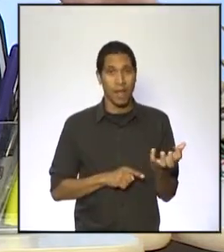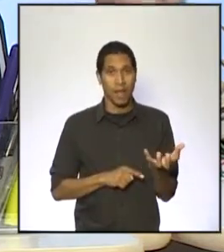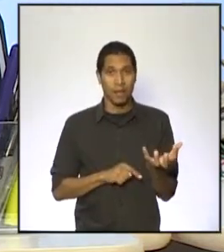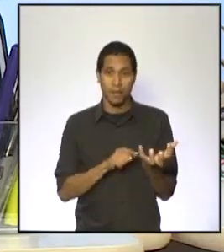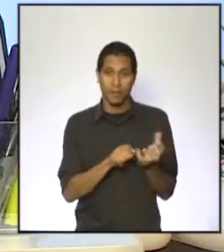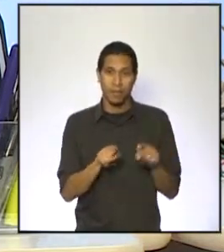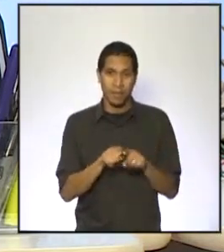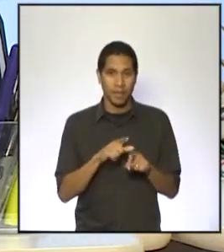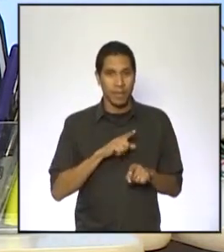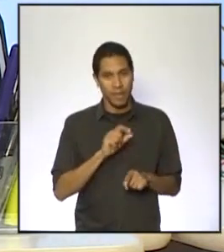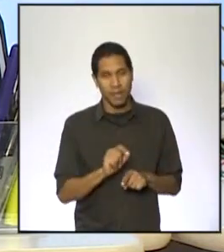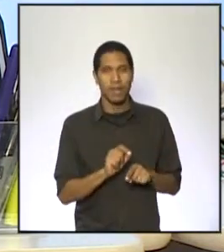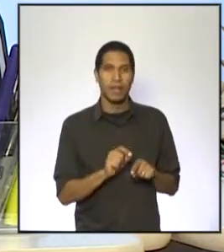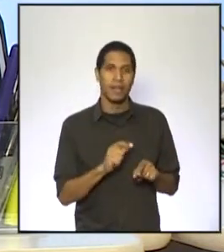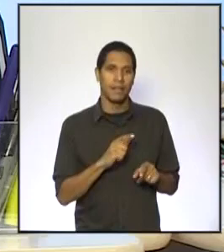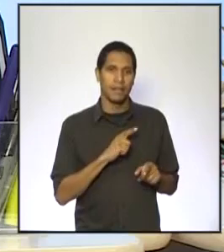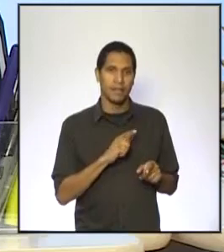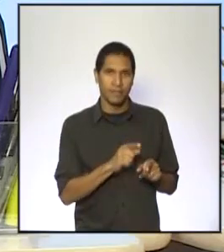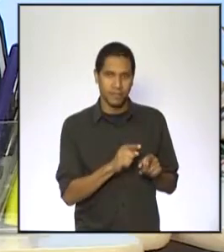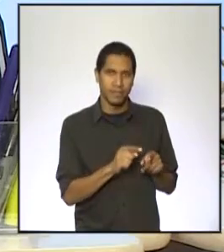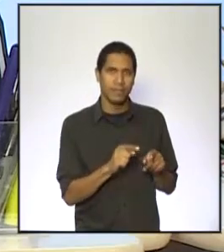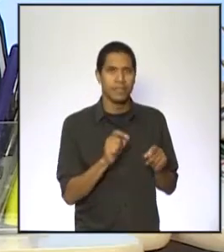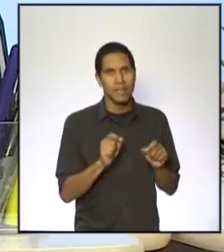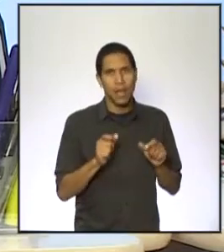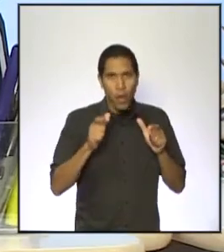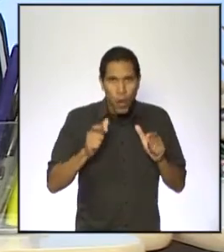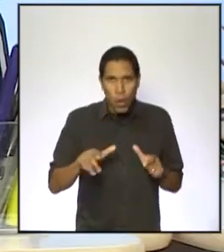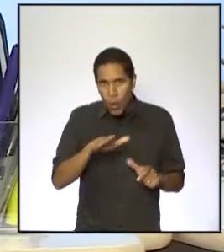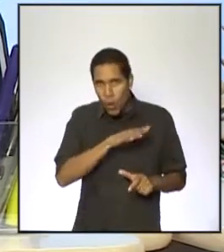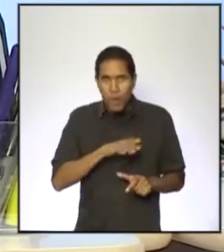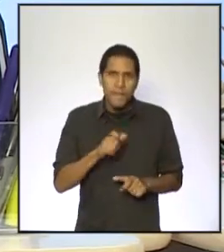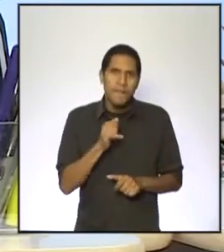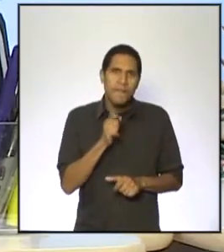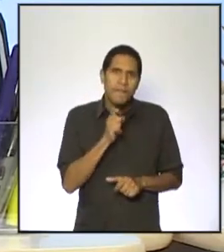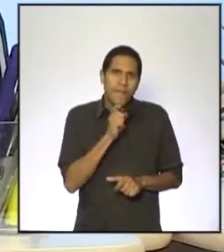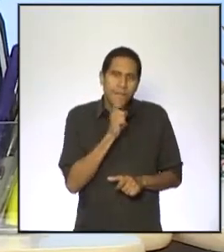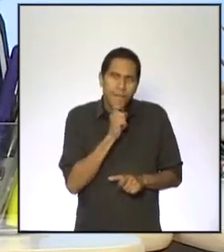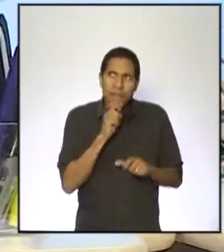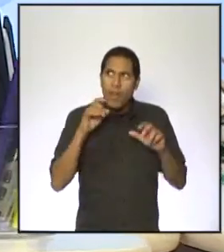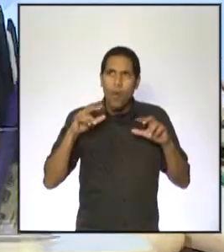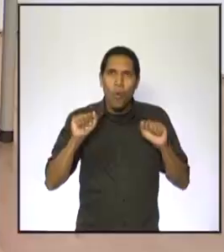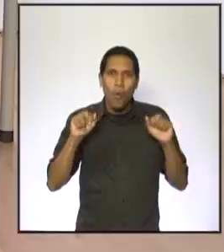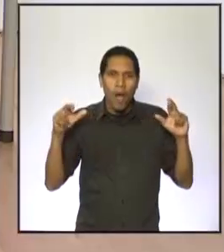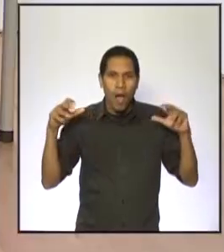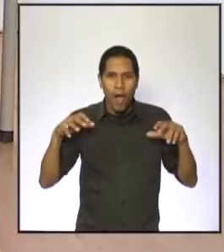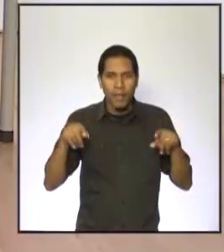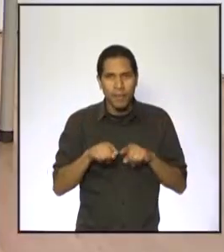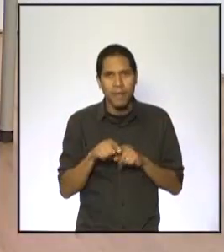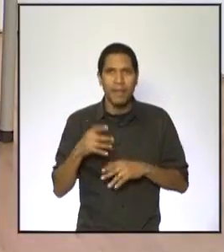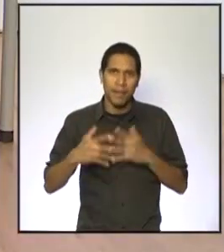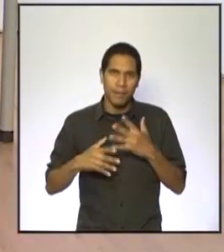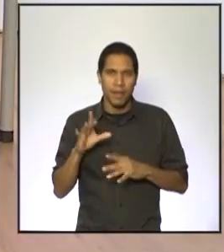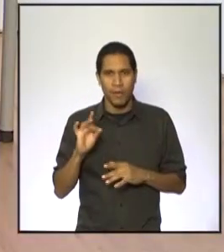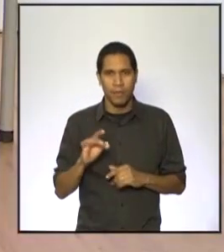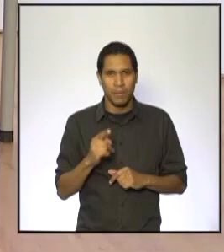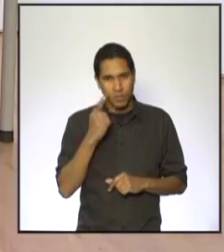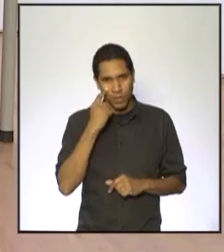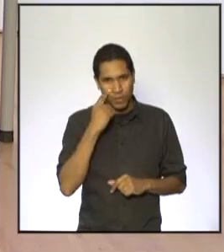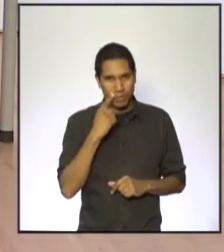porque como hoje está um pouco frio aqui no ambiente, pode ser que isso também atrapalhe a cola. Mas olha